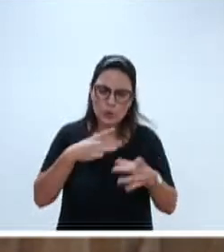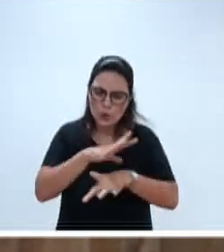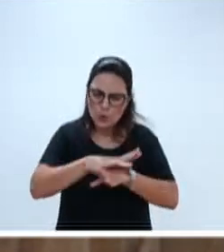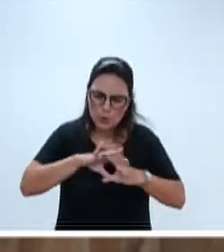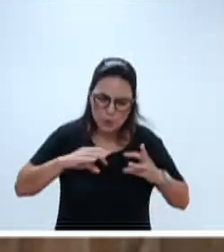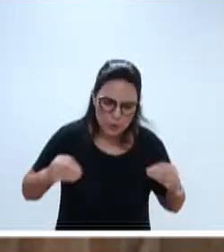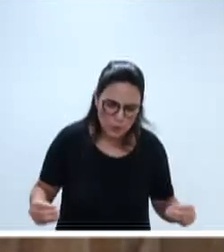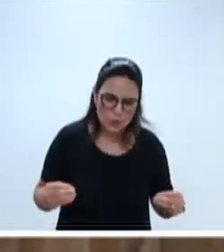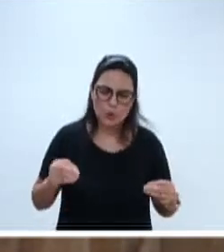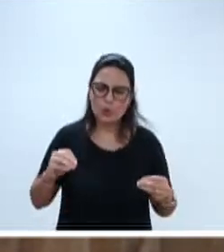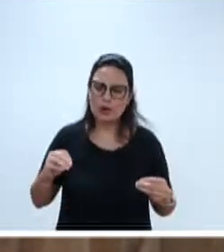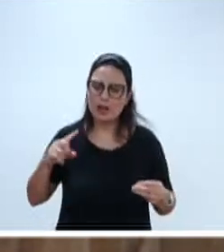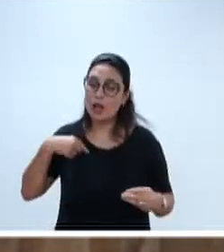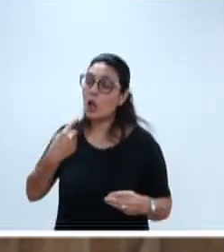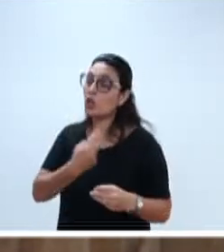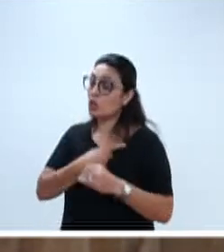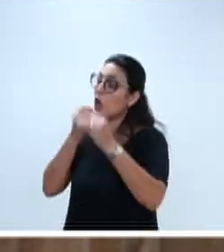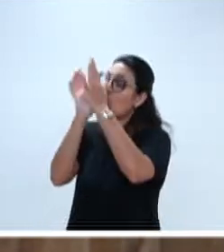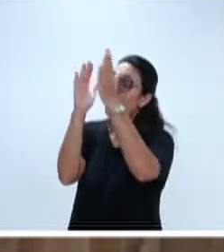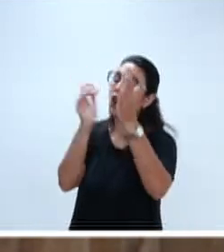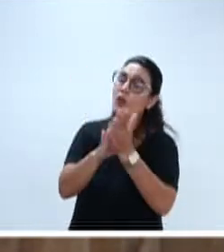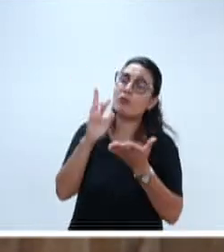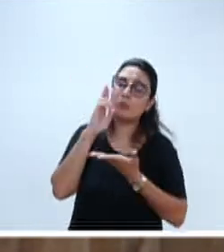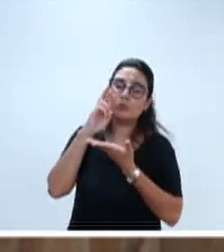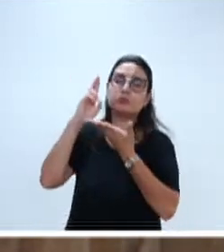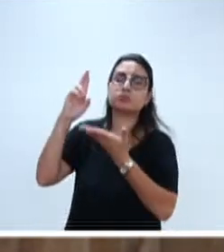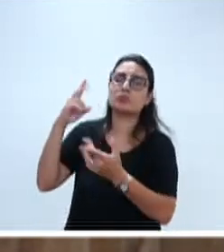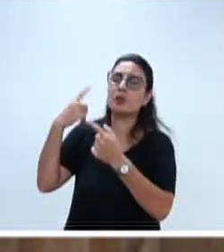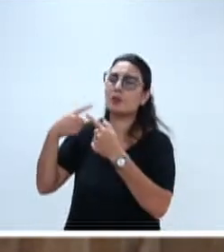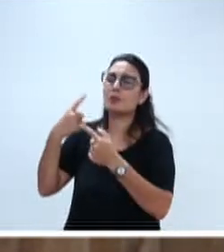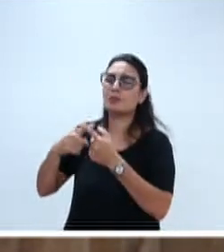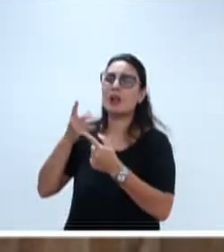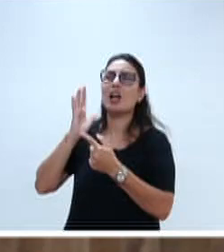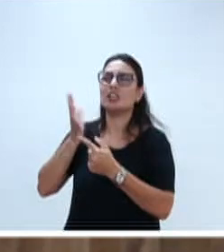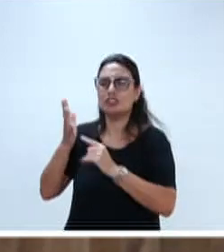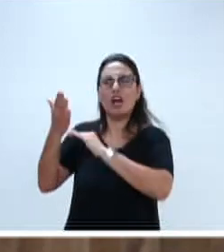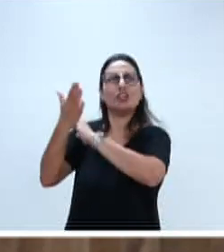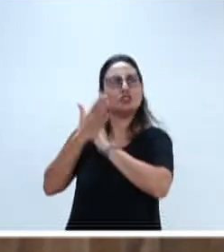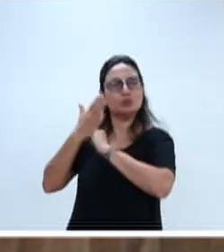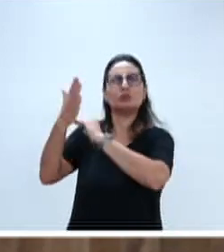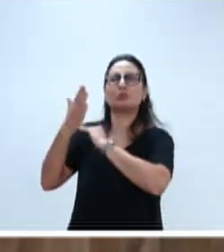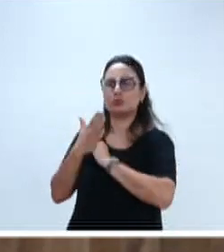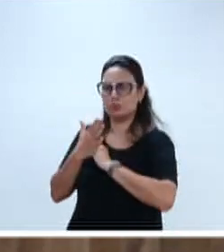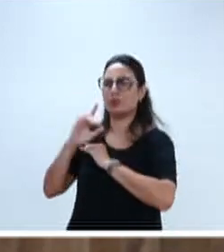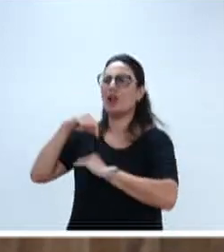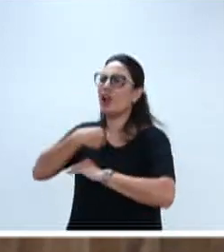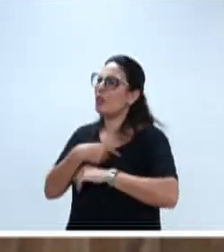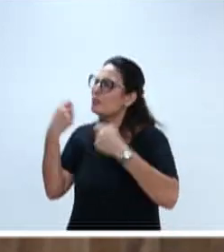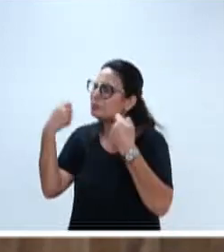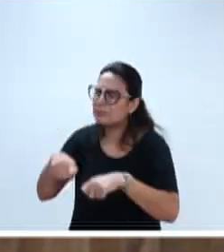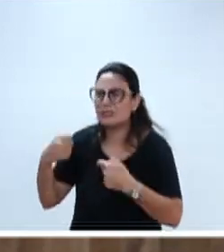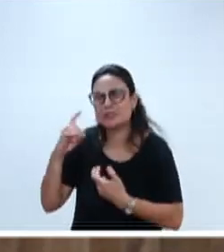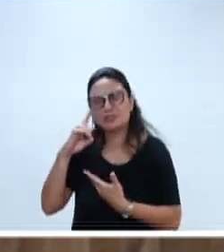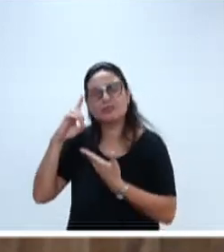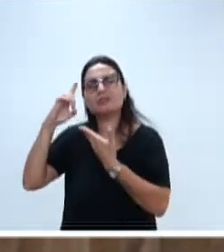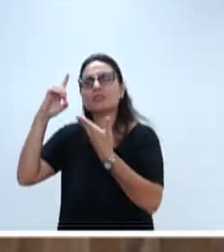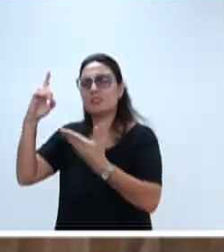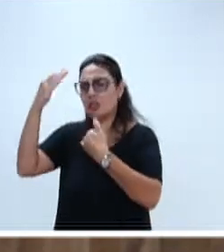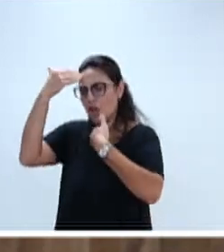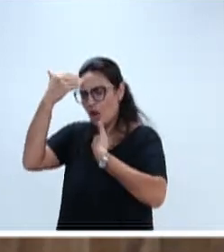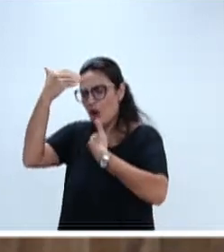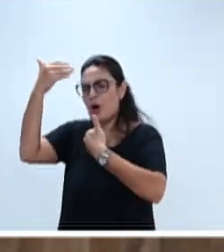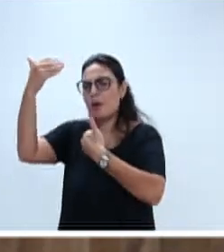te louvamos, porque até aqui o Senhor tem nos ajudado e nós dependemos de ti. Muito obrigado. Abençoe este